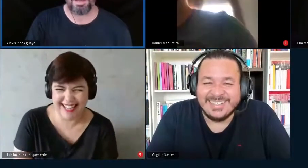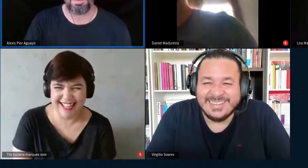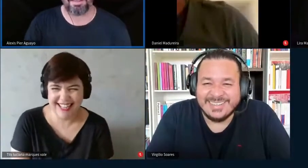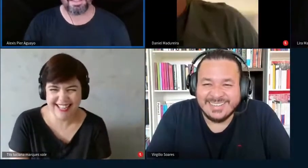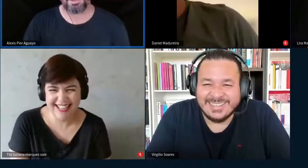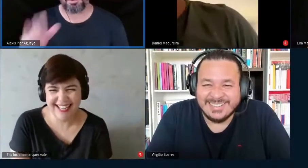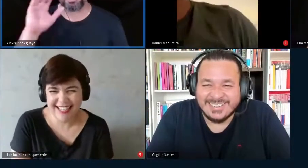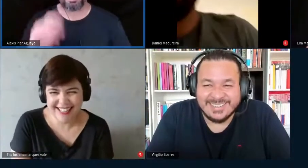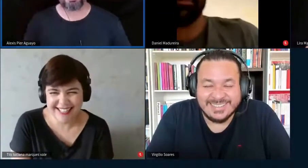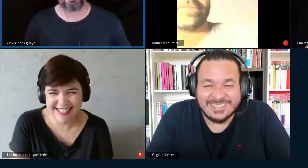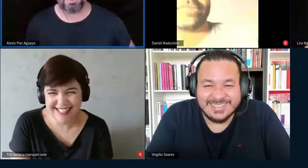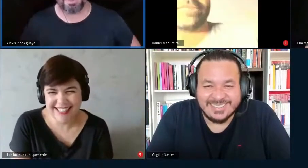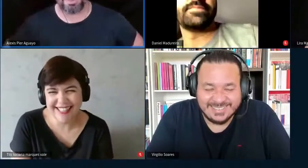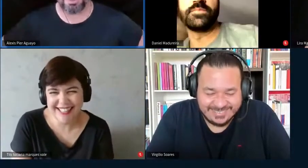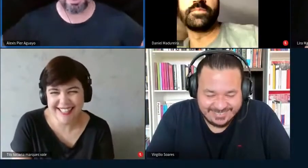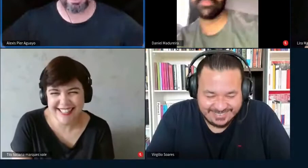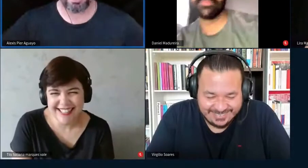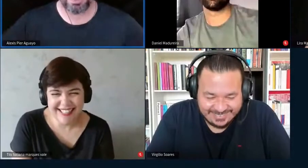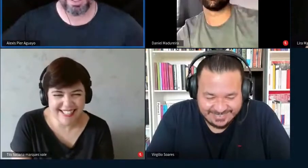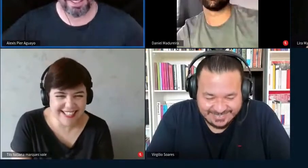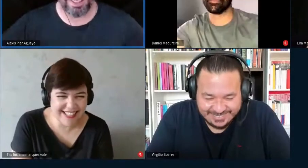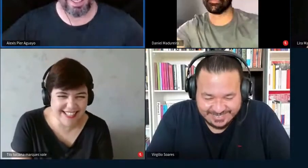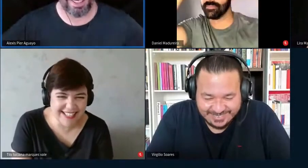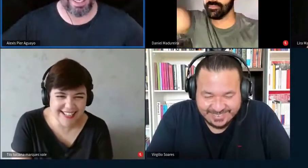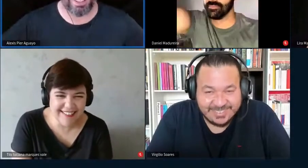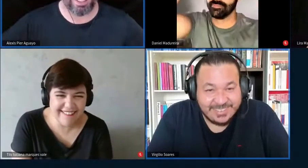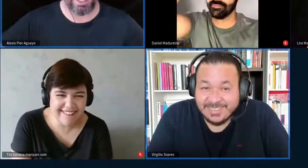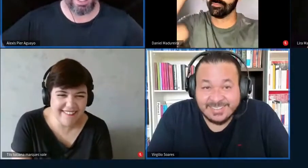Dá também, velho, vai ser cortado depois daqui.